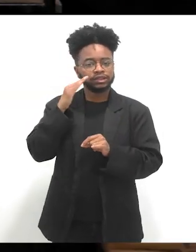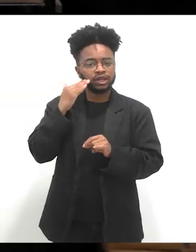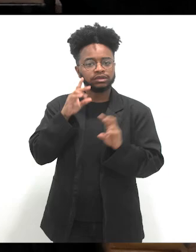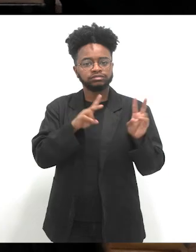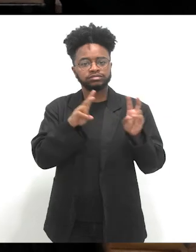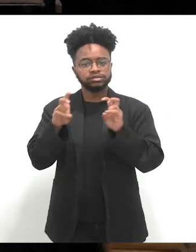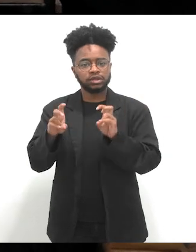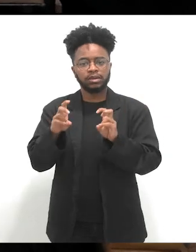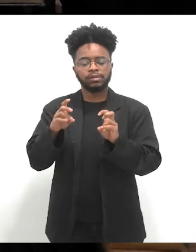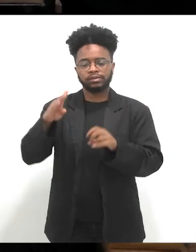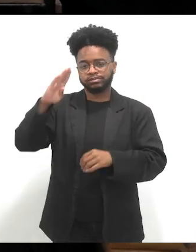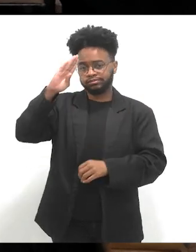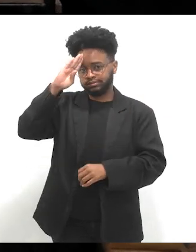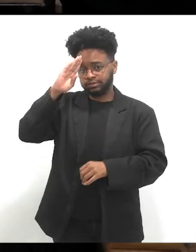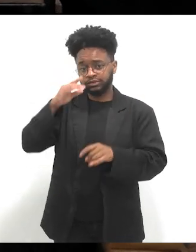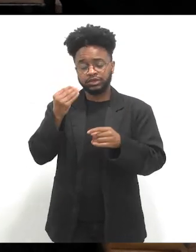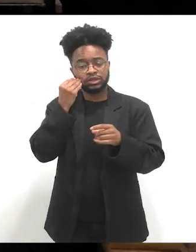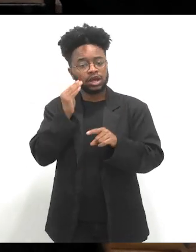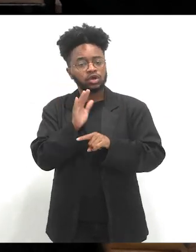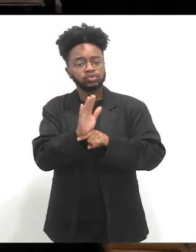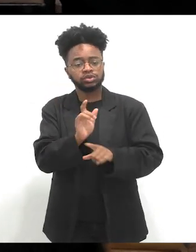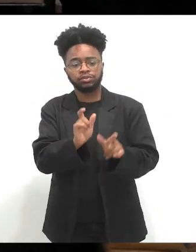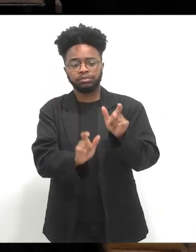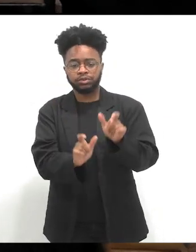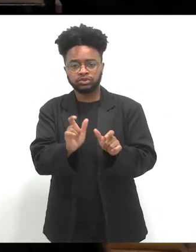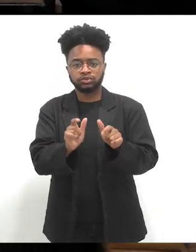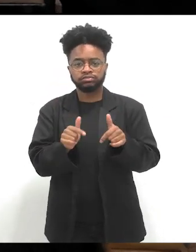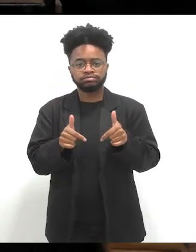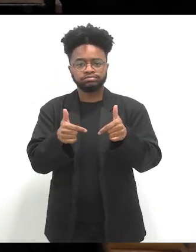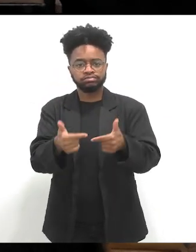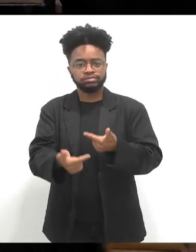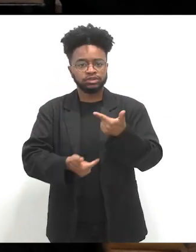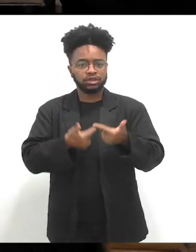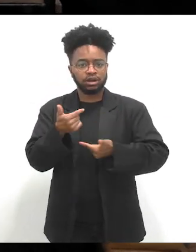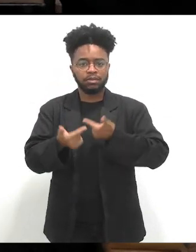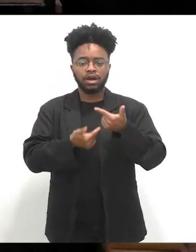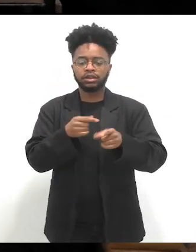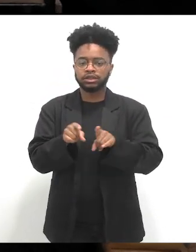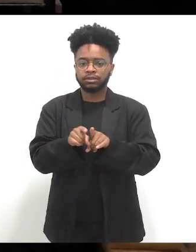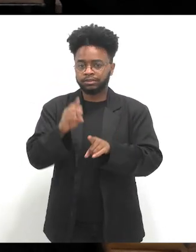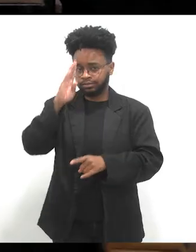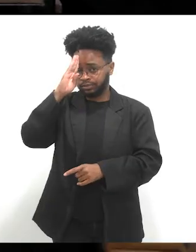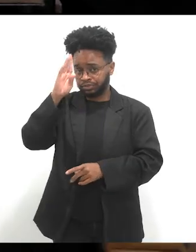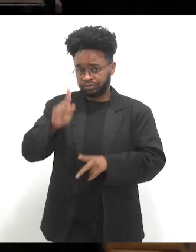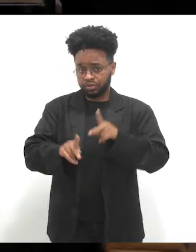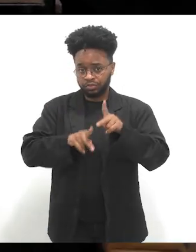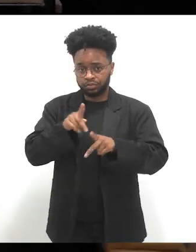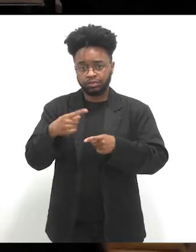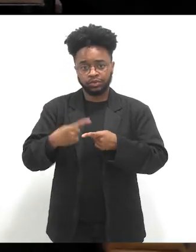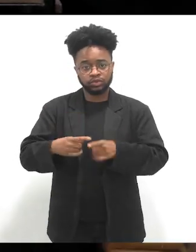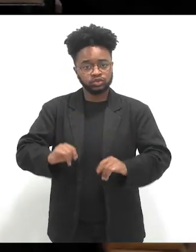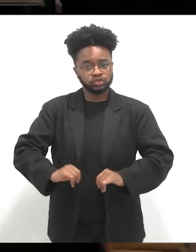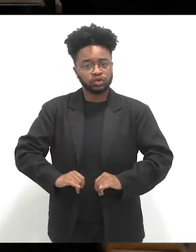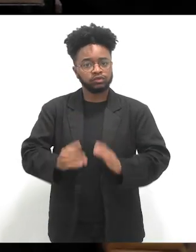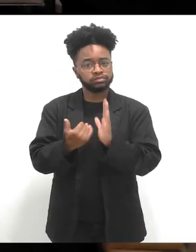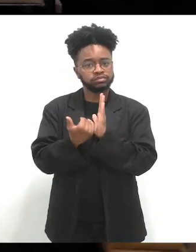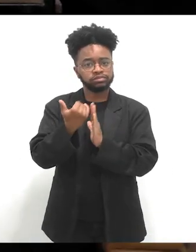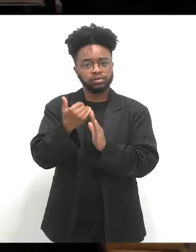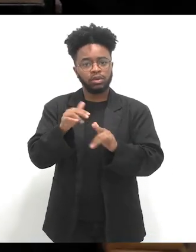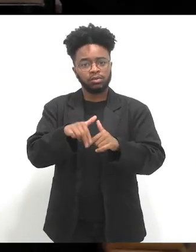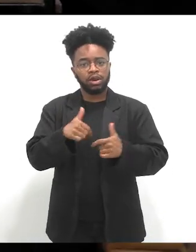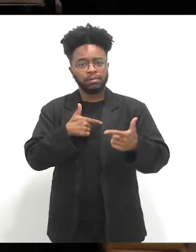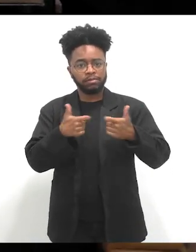humanitária, que aquilo seja cumprido com relação àquelas pessoas que estão ali fazendo aquele trabalho e principalmente com os que estão sofrendo os